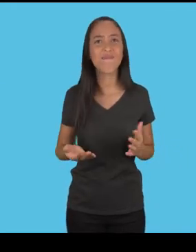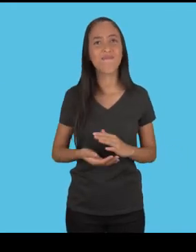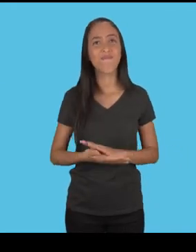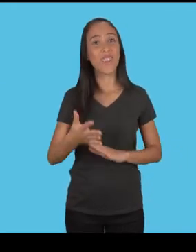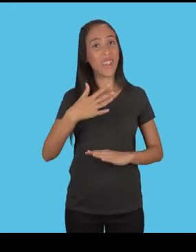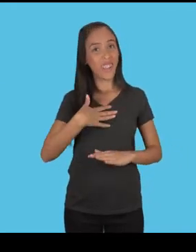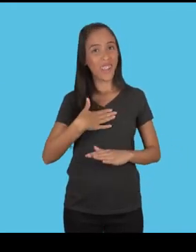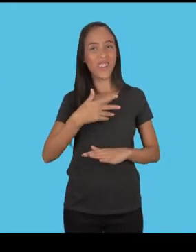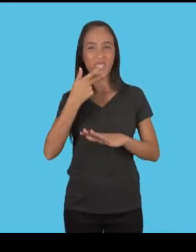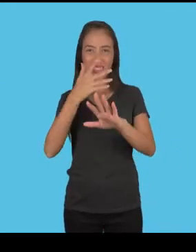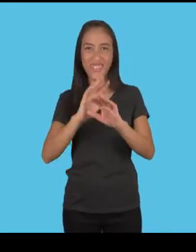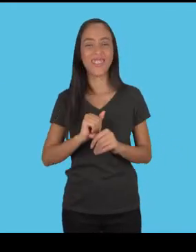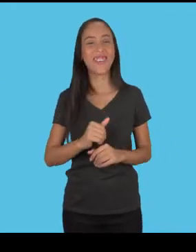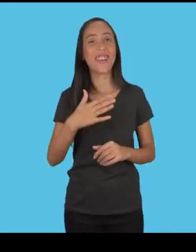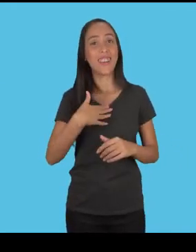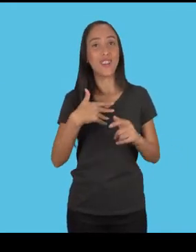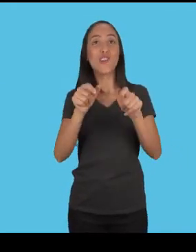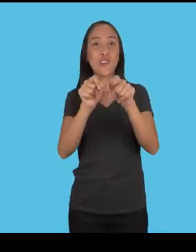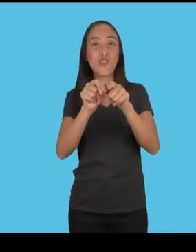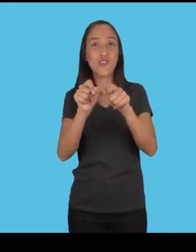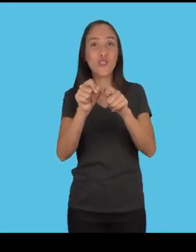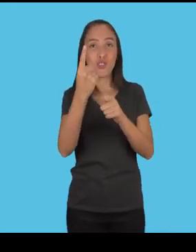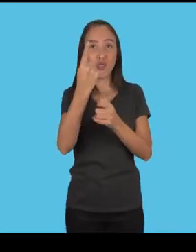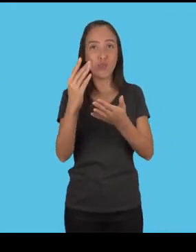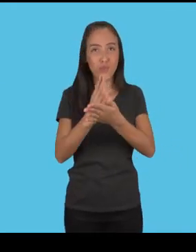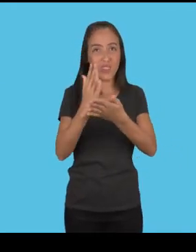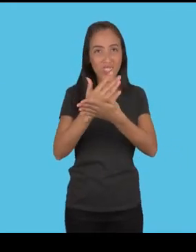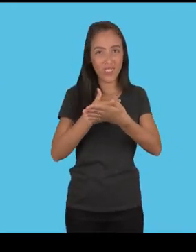Eu estava dizendo, eu escrevi um livro,